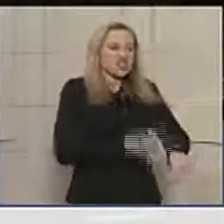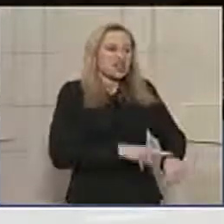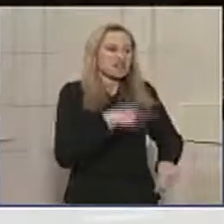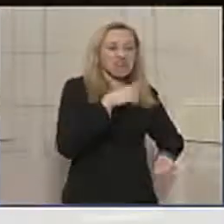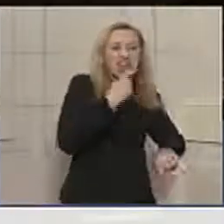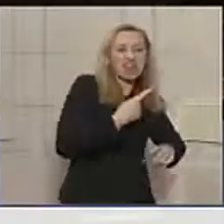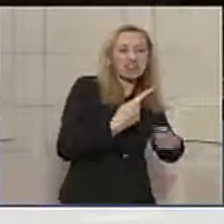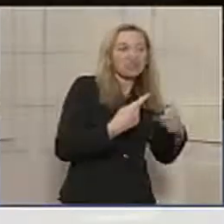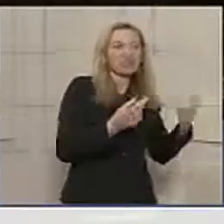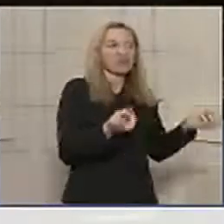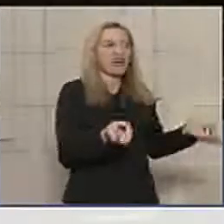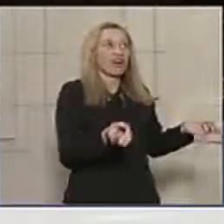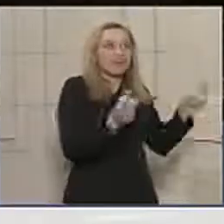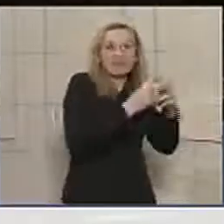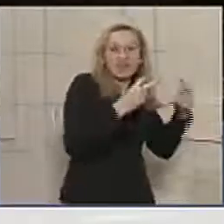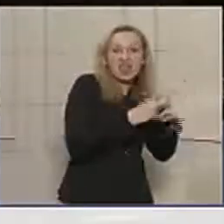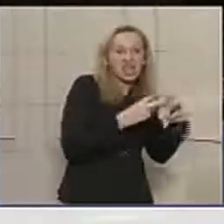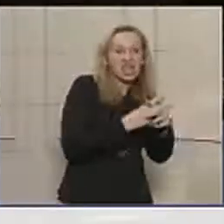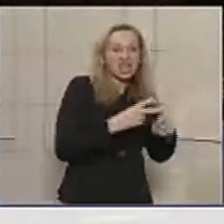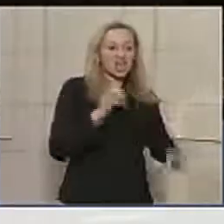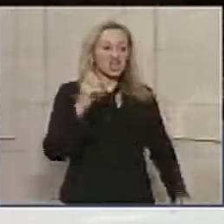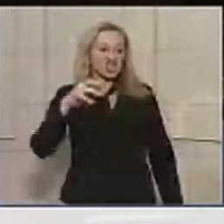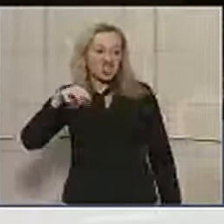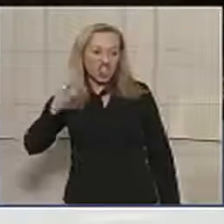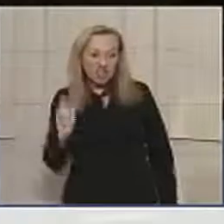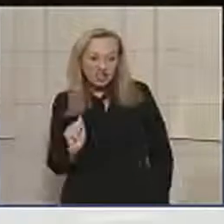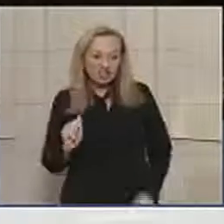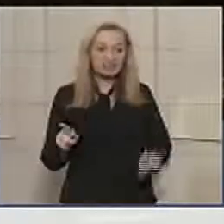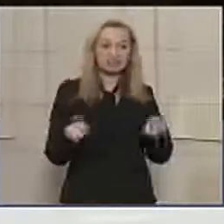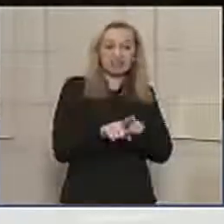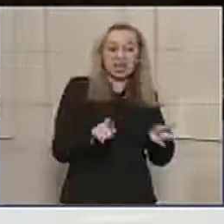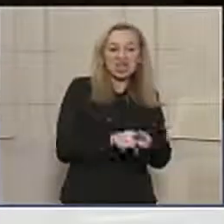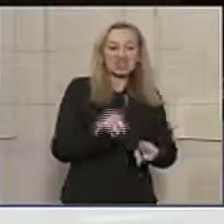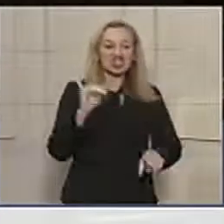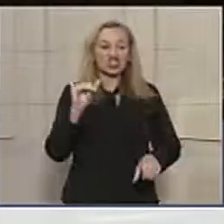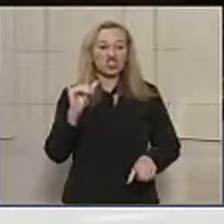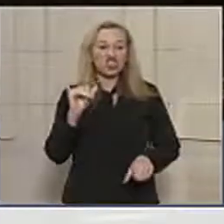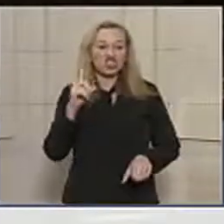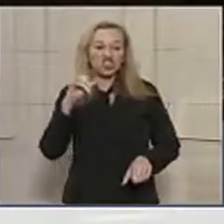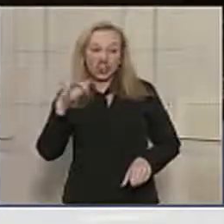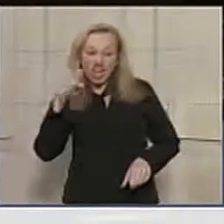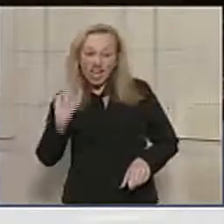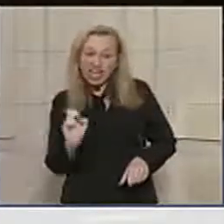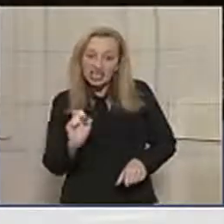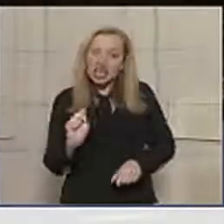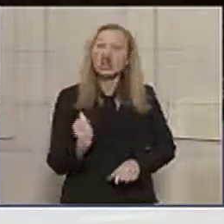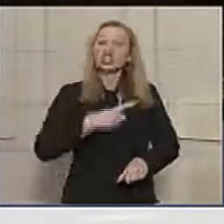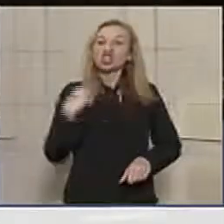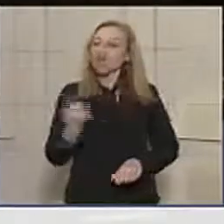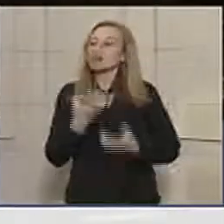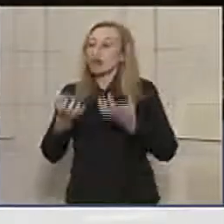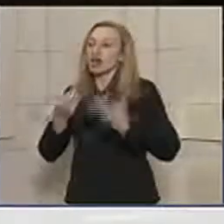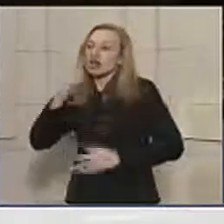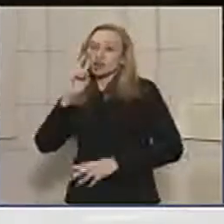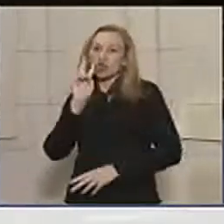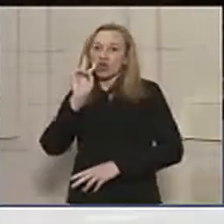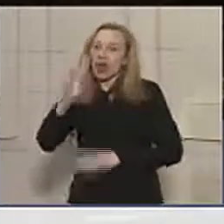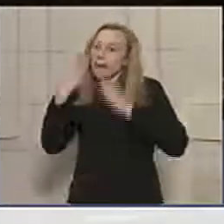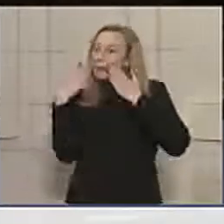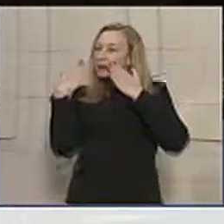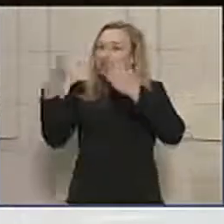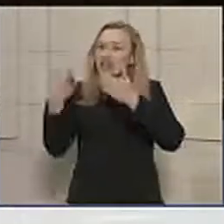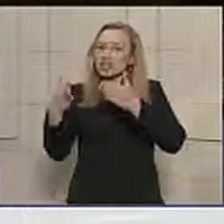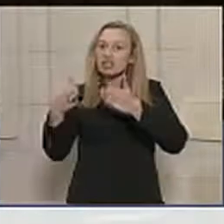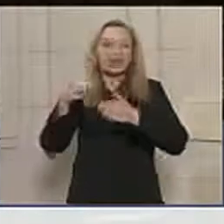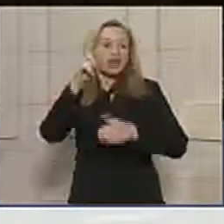entre esquerda e direita, nós queremos olhar para frente. Para frente. E é esse o caminho que o Brasil